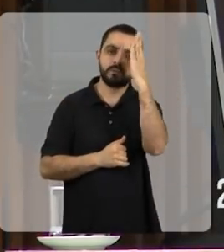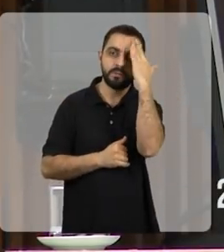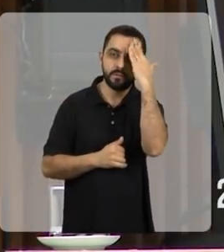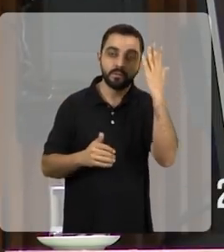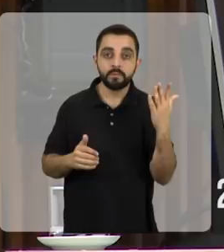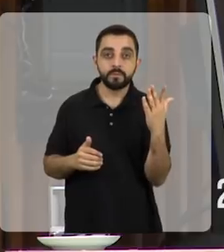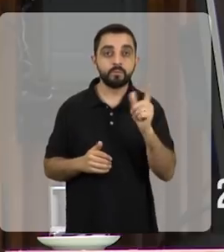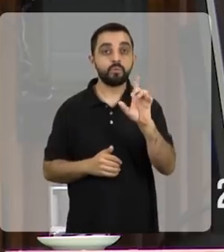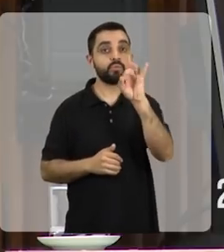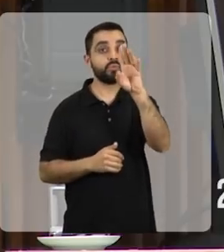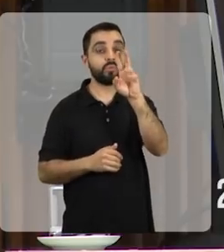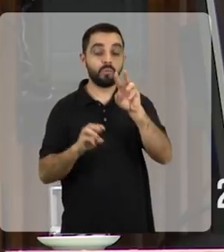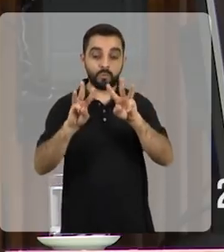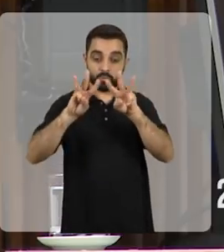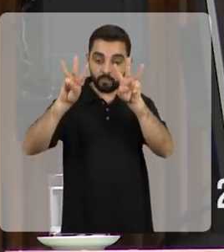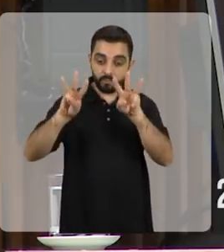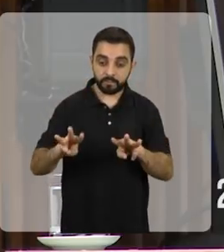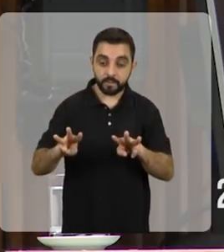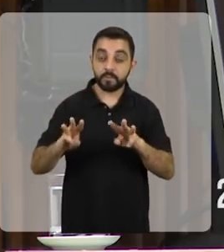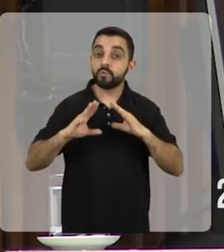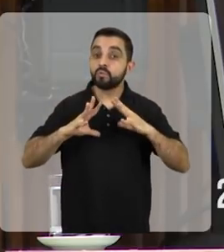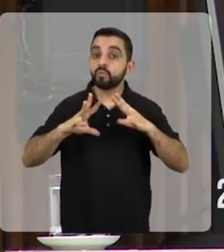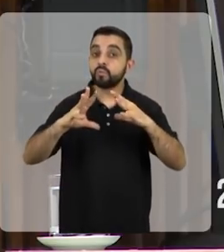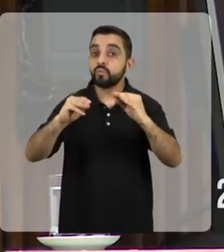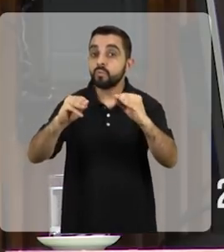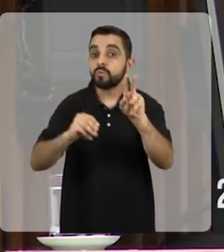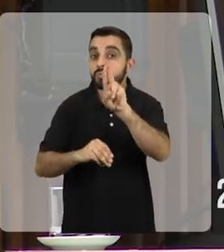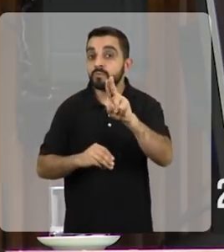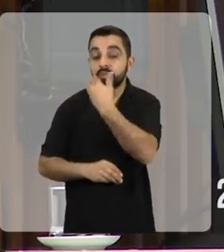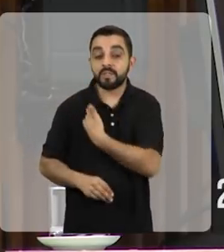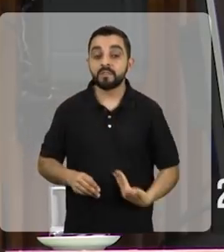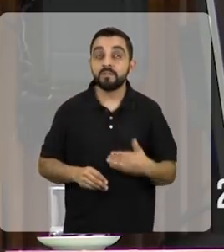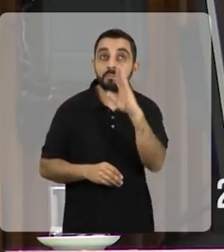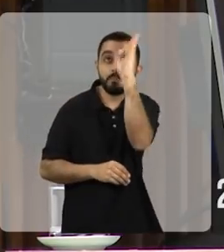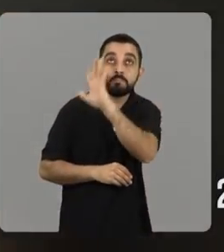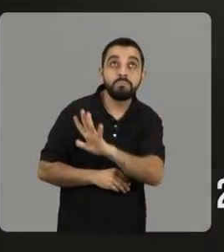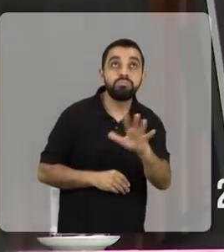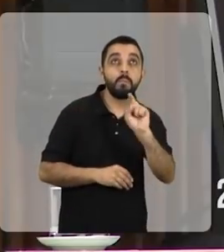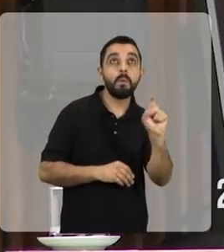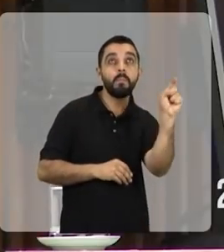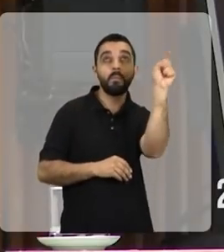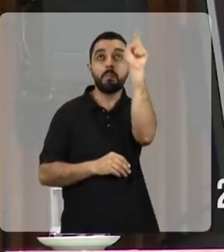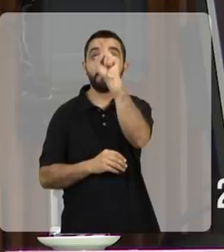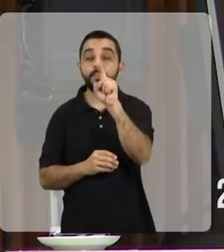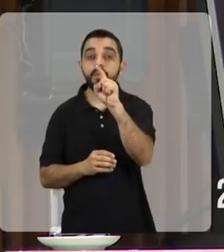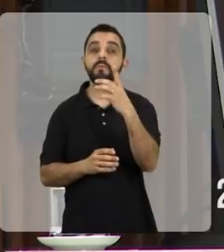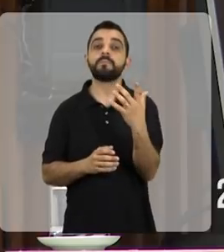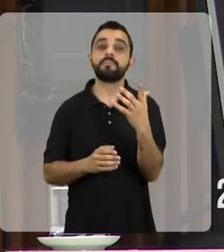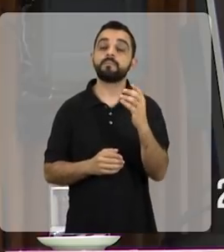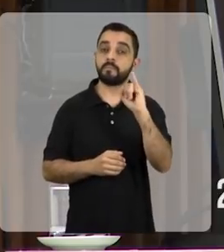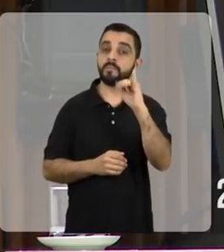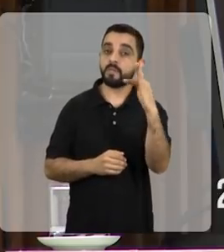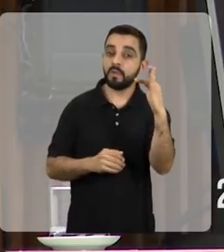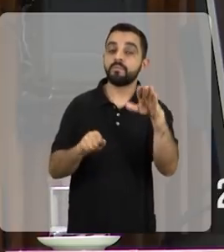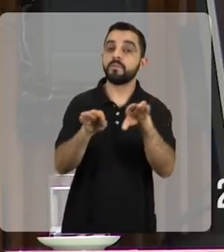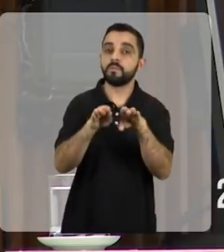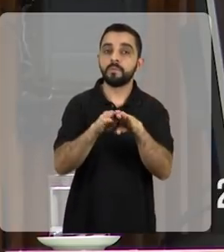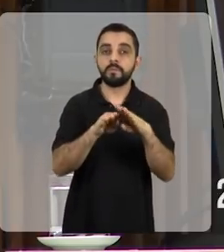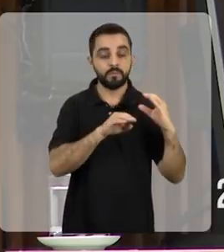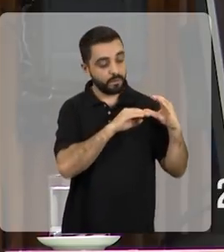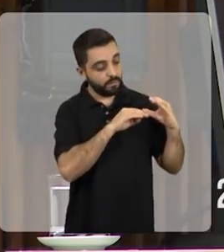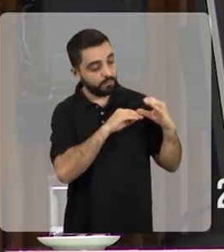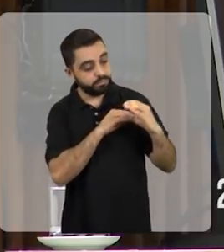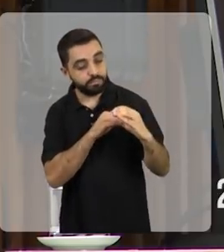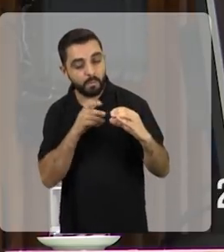que não só fpf mas todas as universidades federais brasileiras institutos federais tiveram um corte